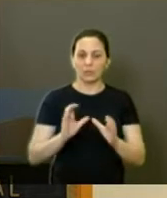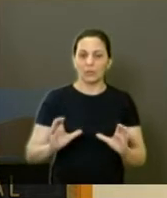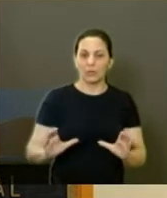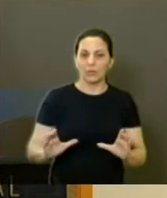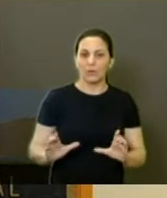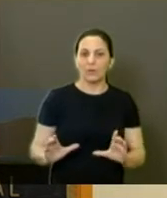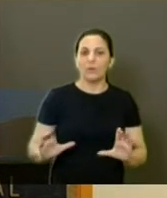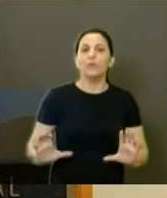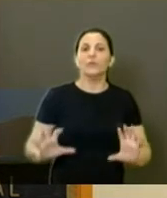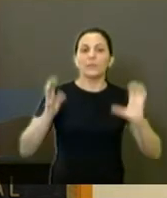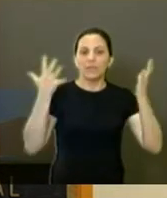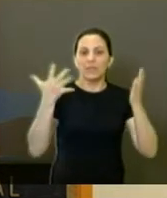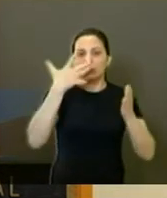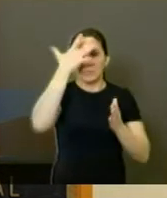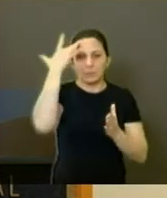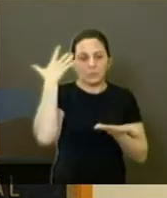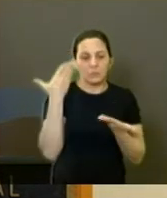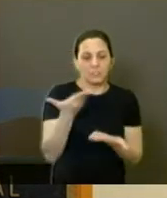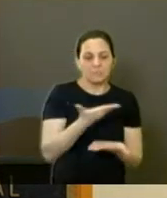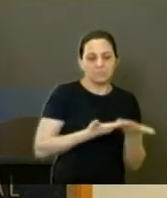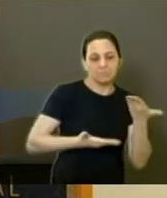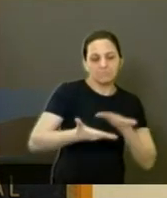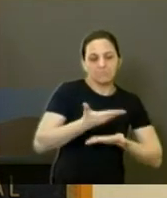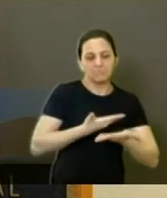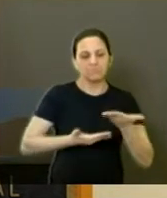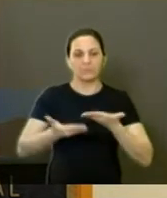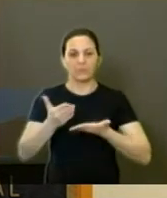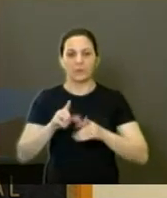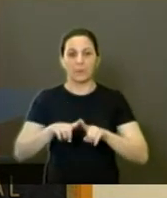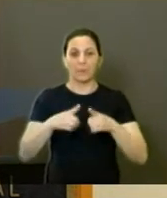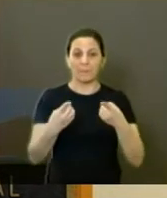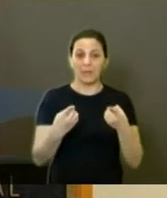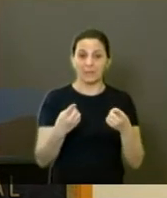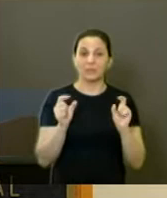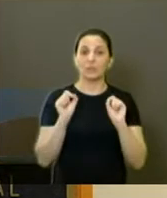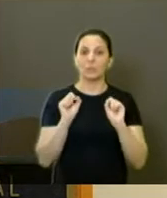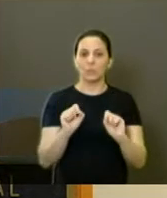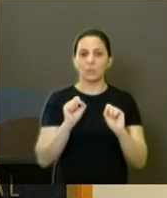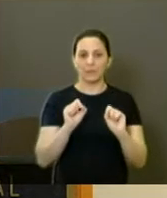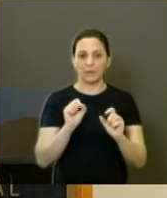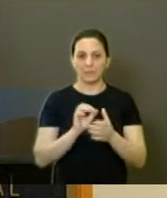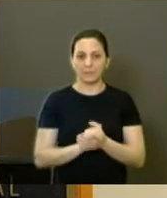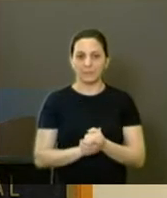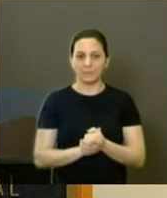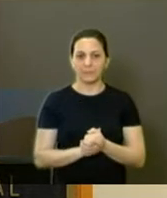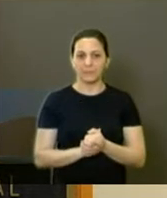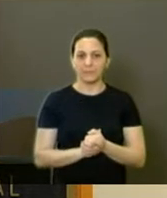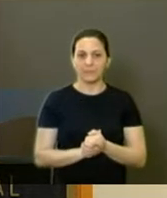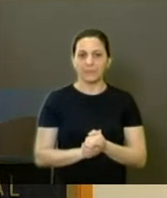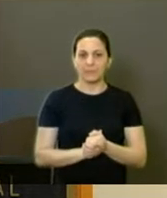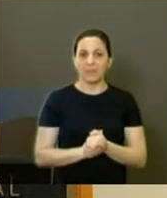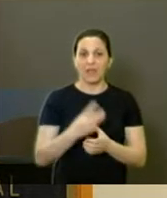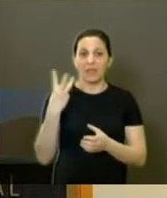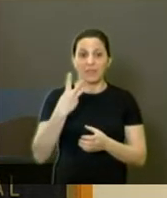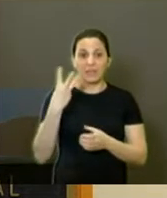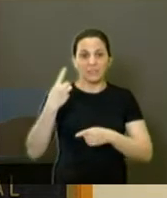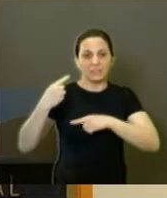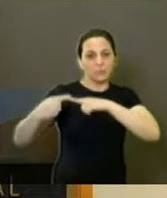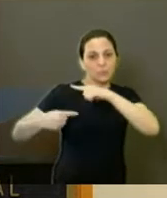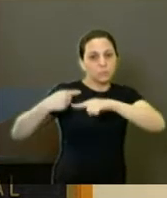aos vencedores e a todos os envolvidos. No entanto, senhores, há mais de 3 gerações,